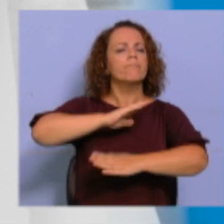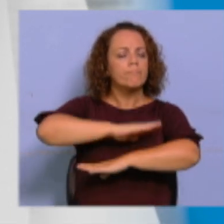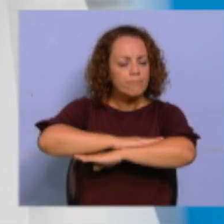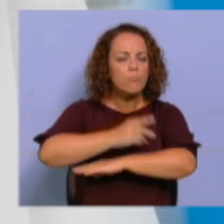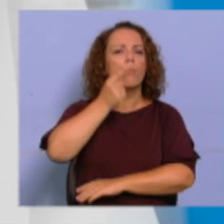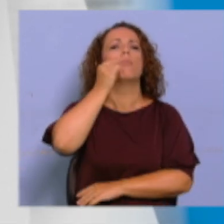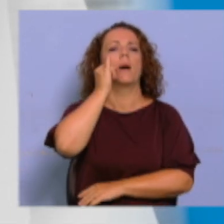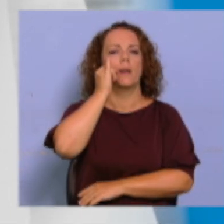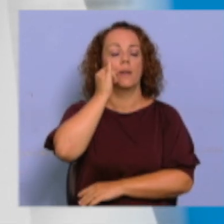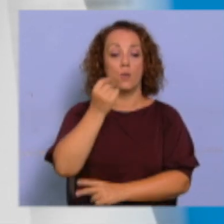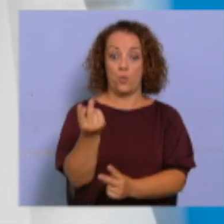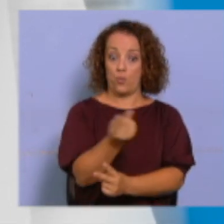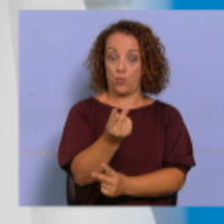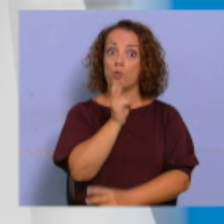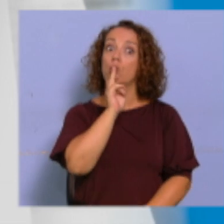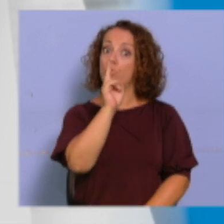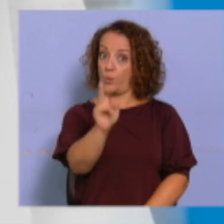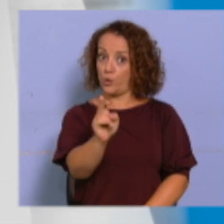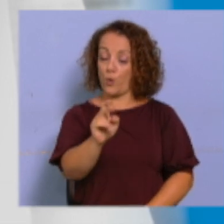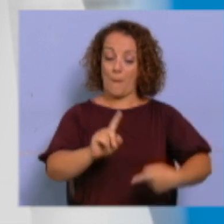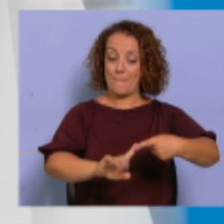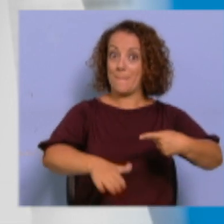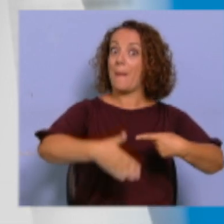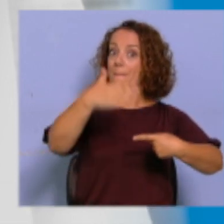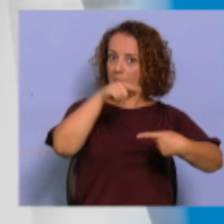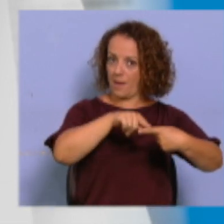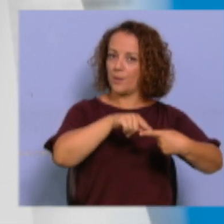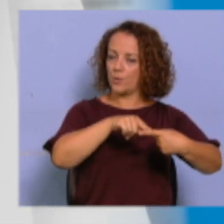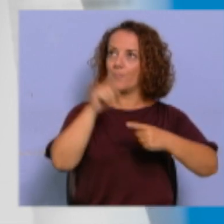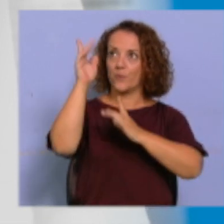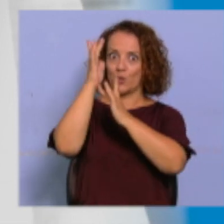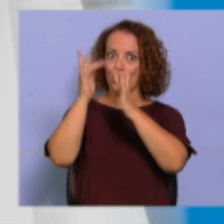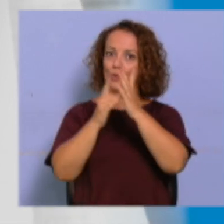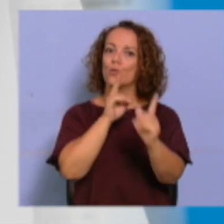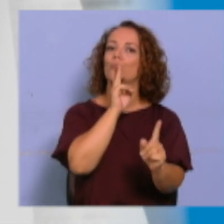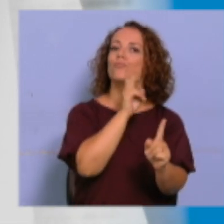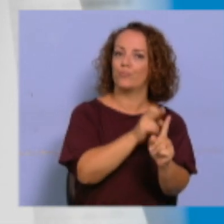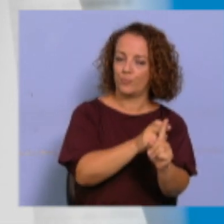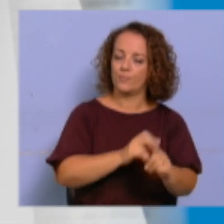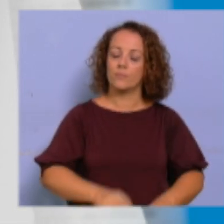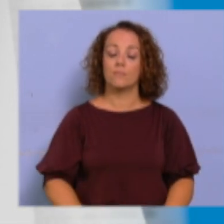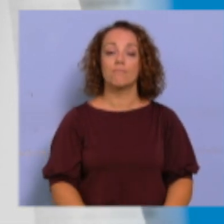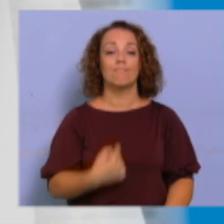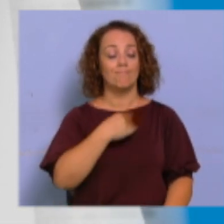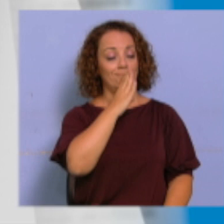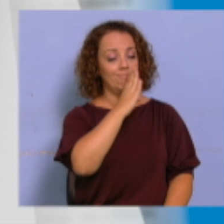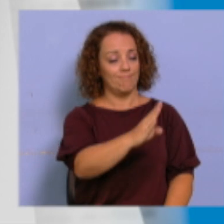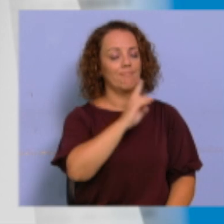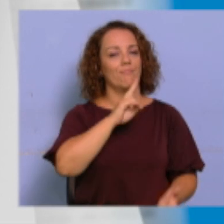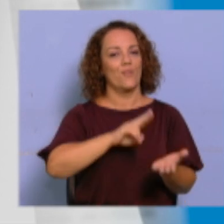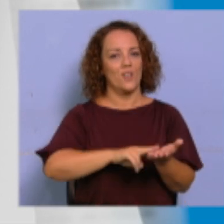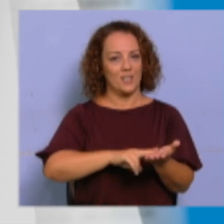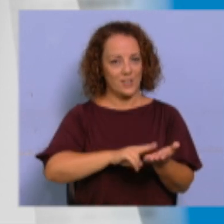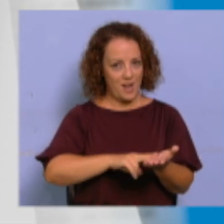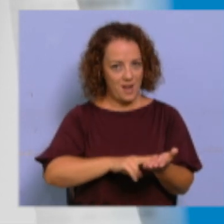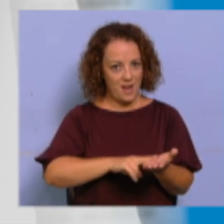Eles responderam-lhe: O primeiro. Jesus disse-lhes: Em verdade vos digo, os